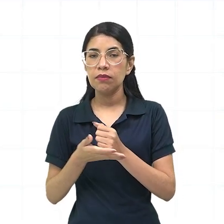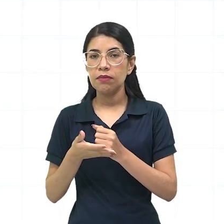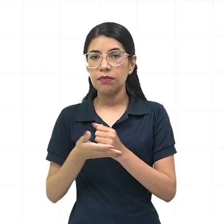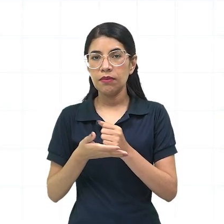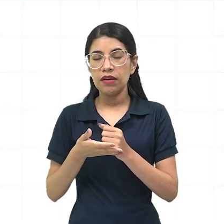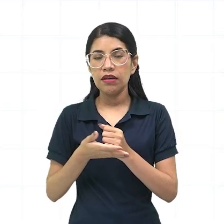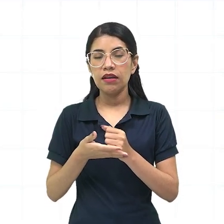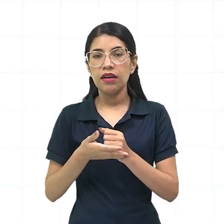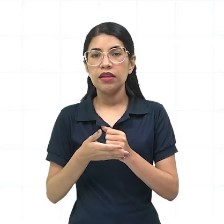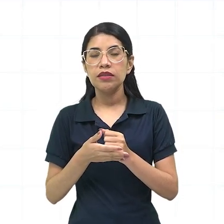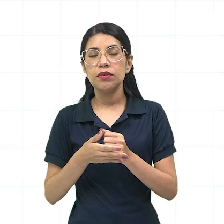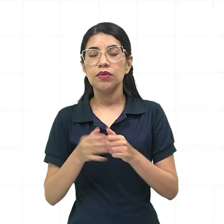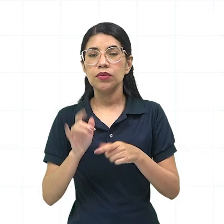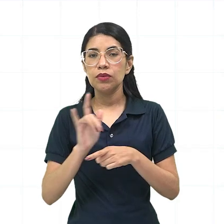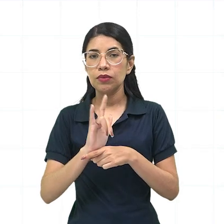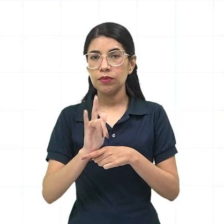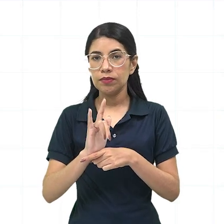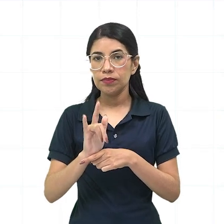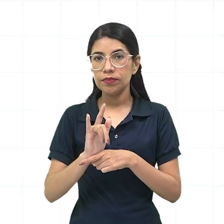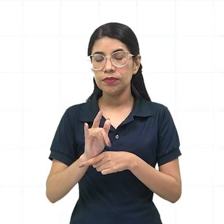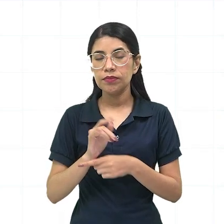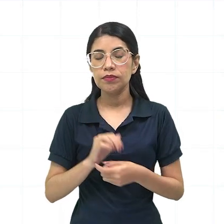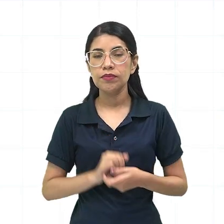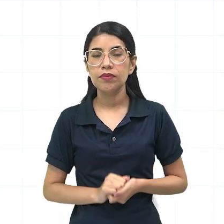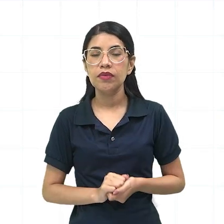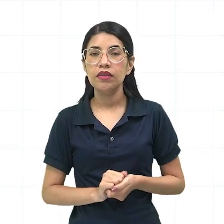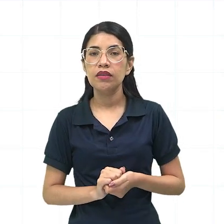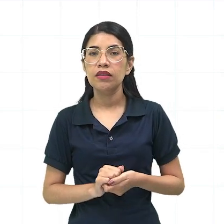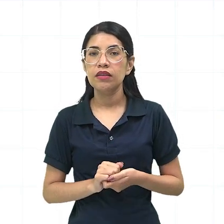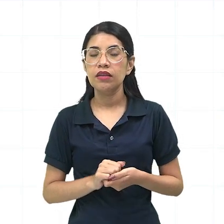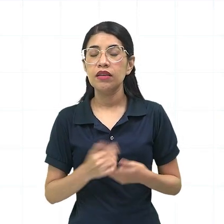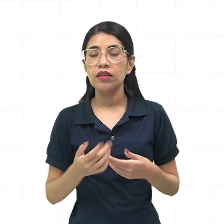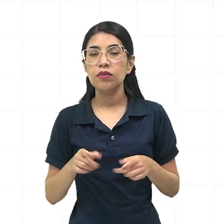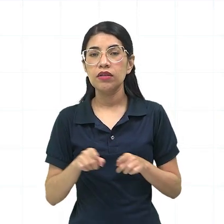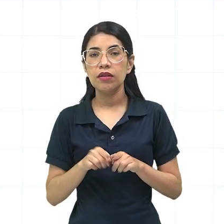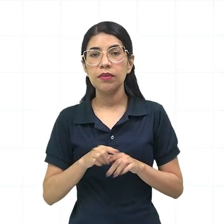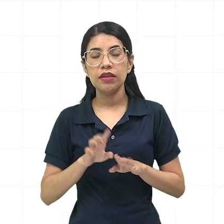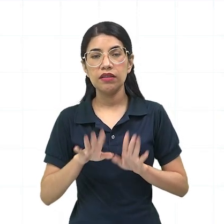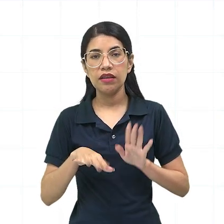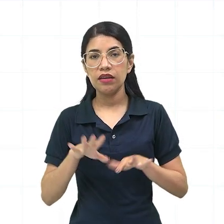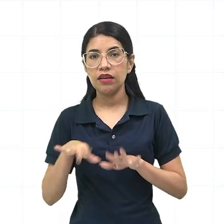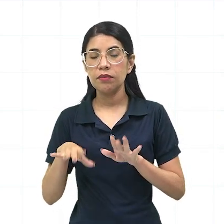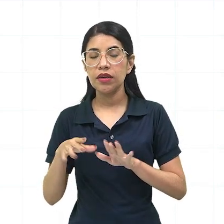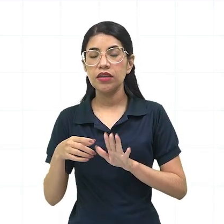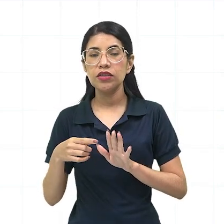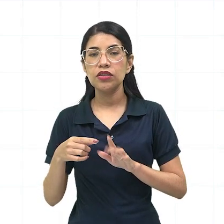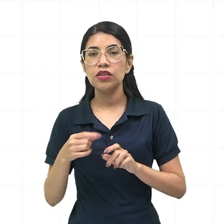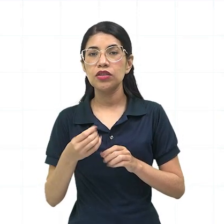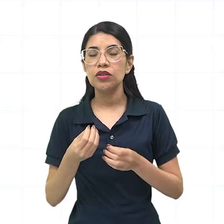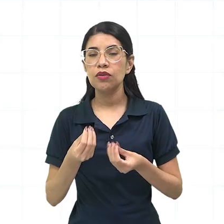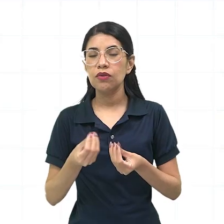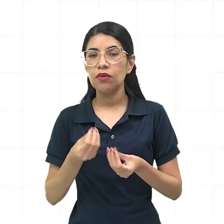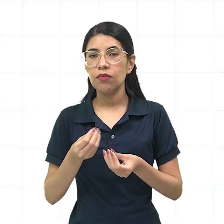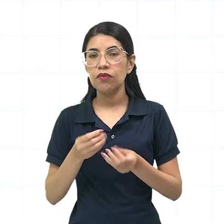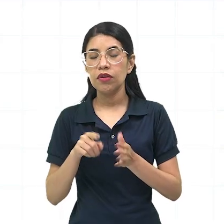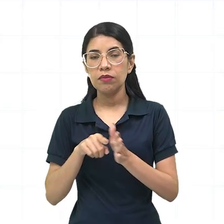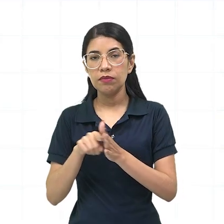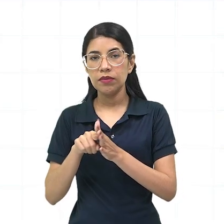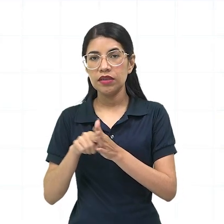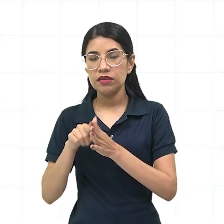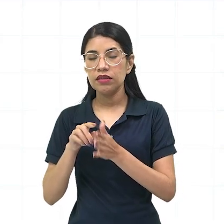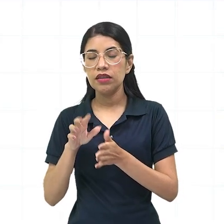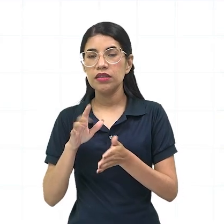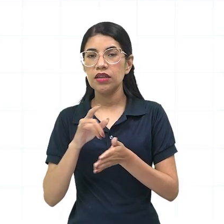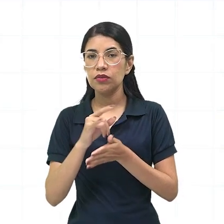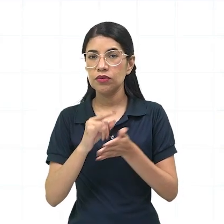embasar aquele documentário. Então, a interpretação ela também varia entre os registros. E,